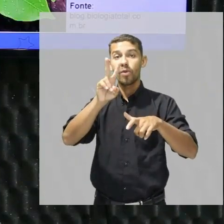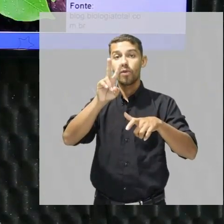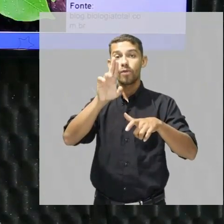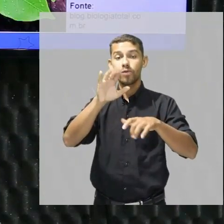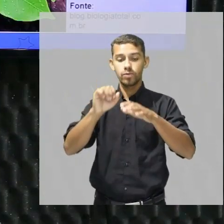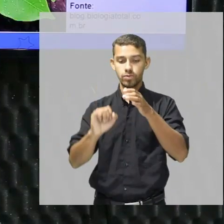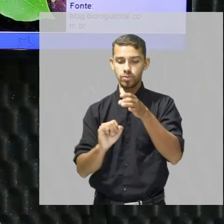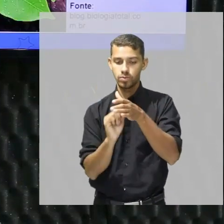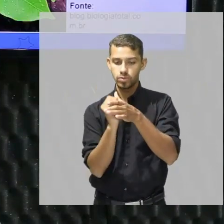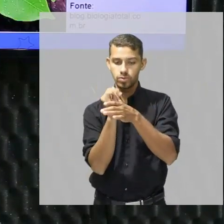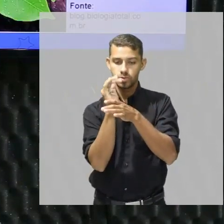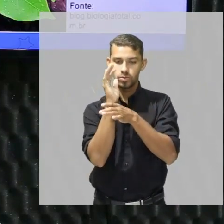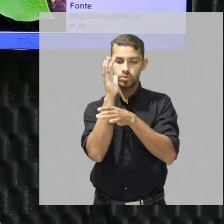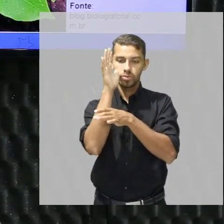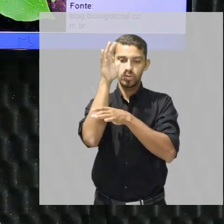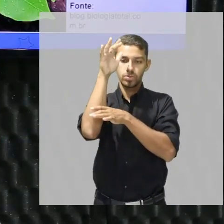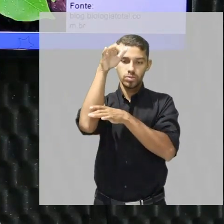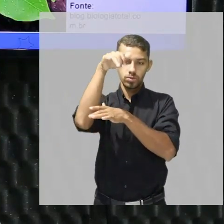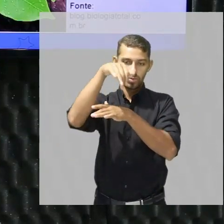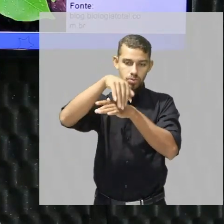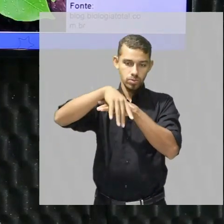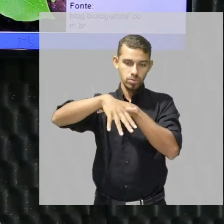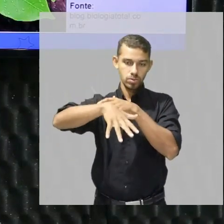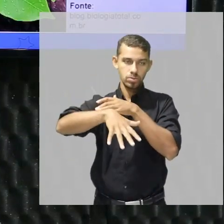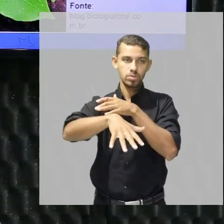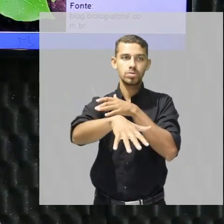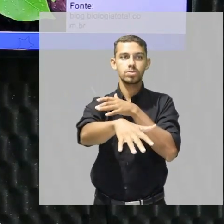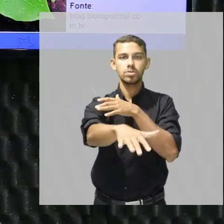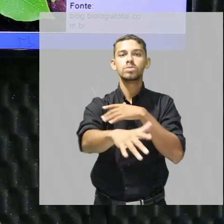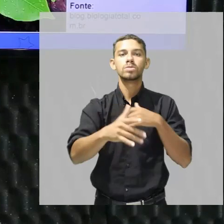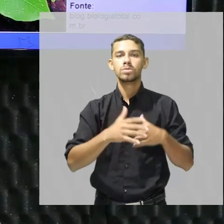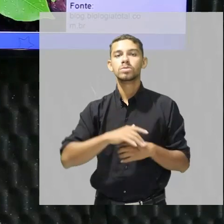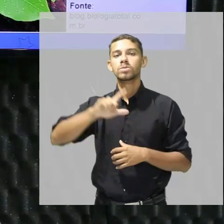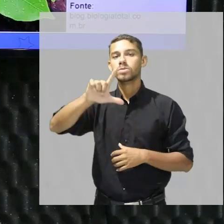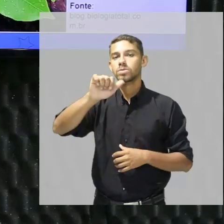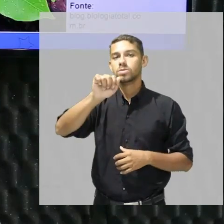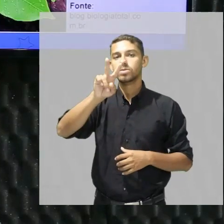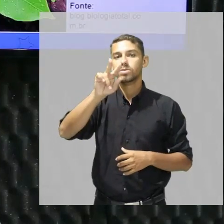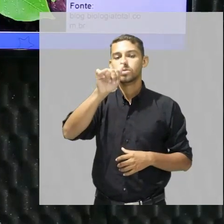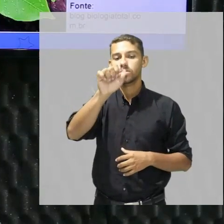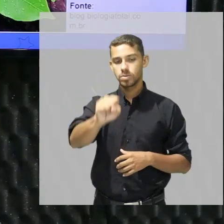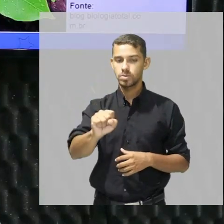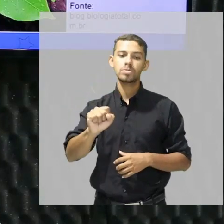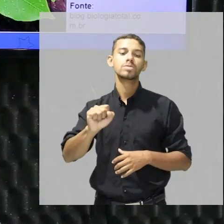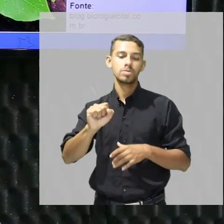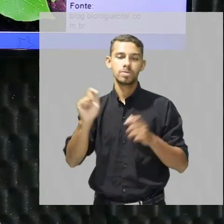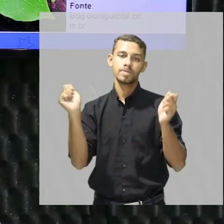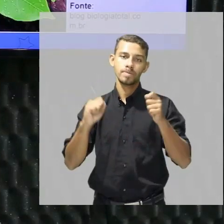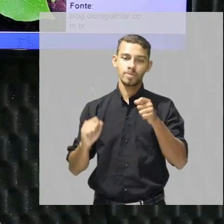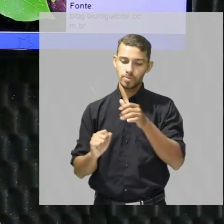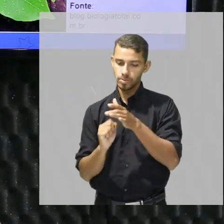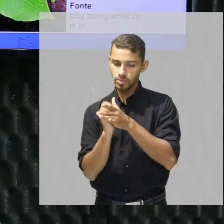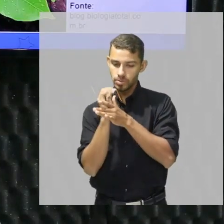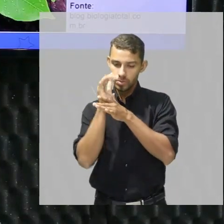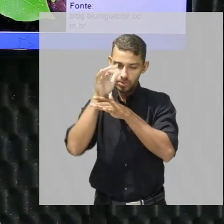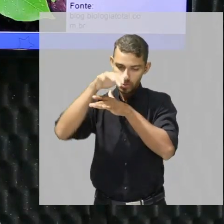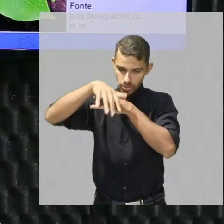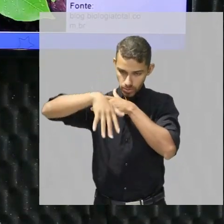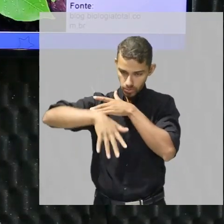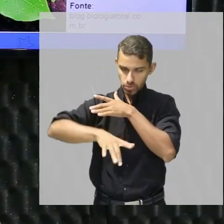Um vulcão entra em erupção e aí ele libera ali as lavas, né? As lavas vulcânicas, elas vão